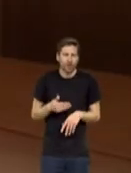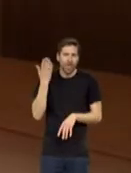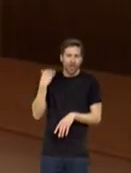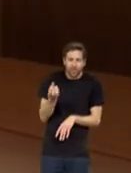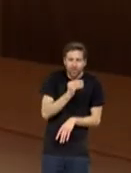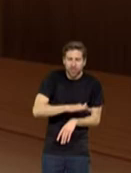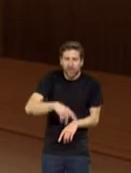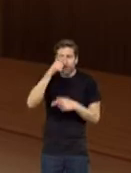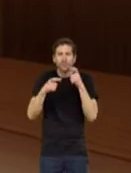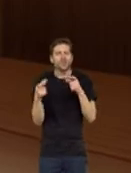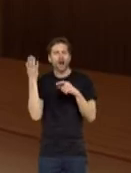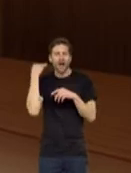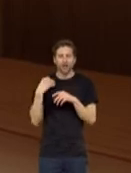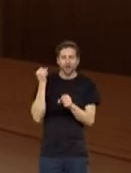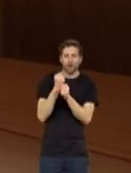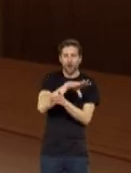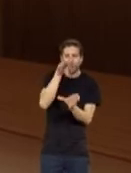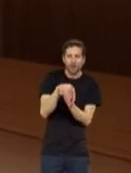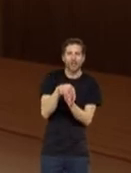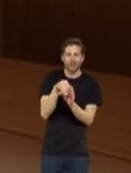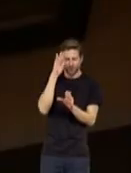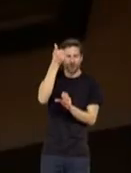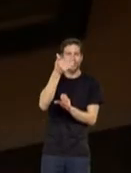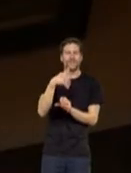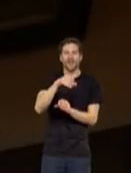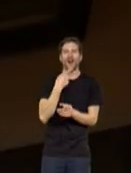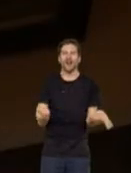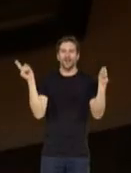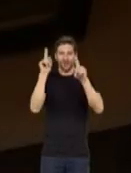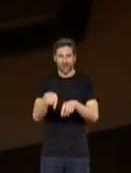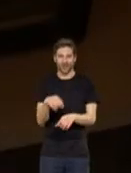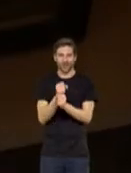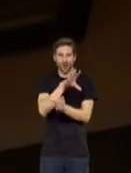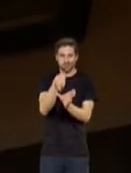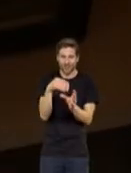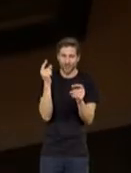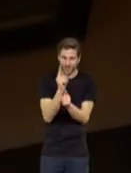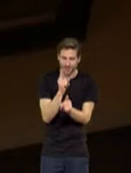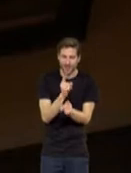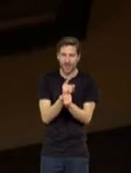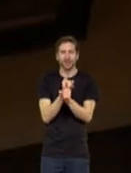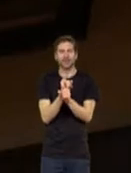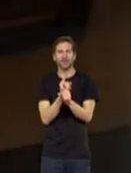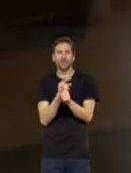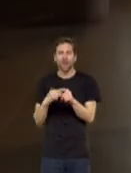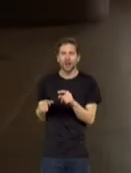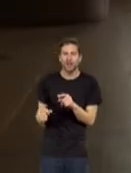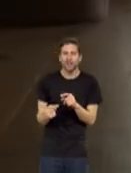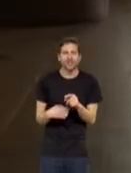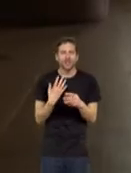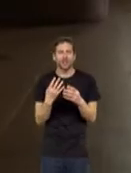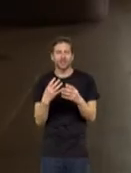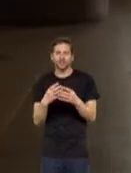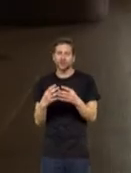e que, se tudo correr bem, voltarão a trabalhar aqui, e nós assistimos ao longo da nossa vida a uma degradação sistemática e